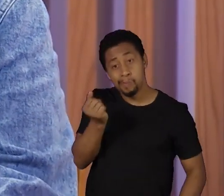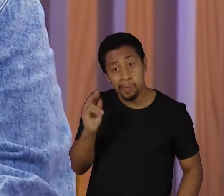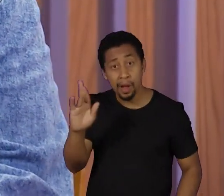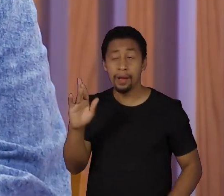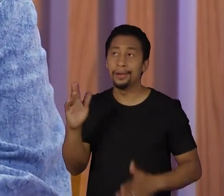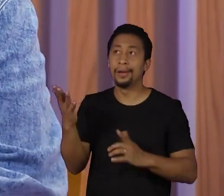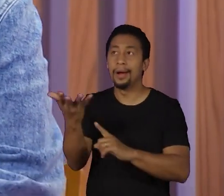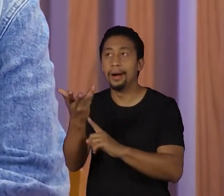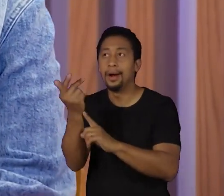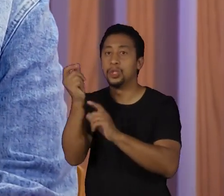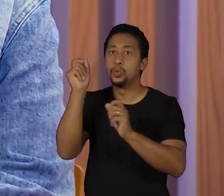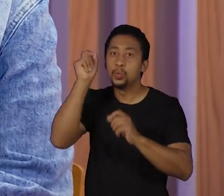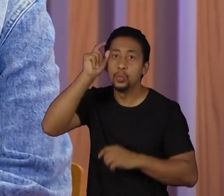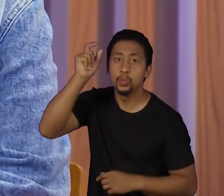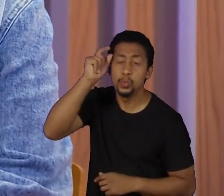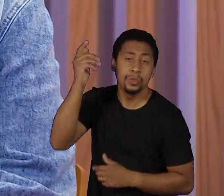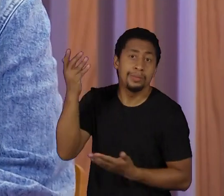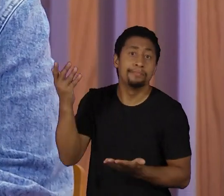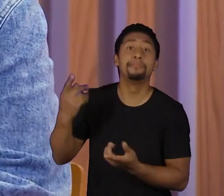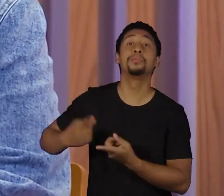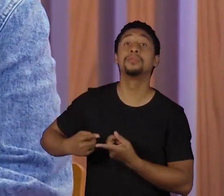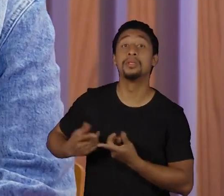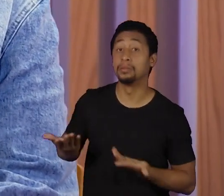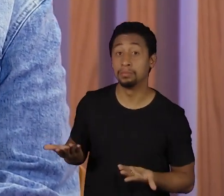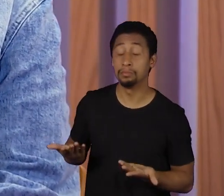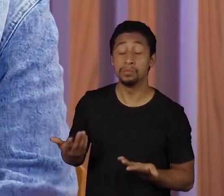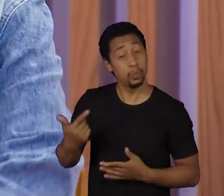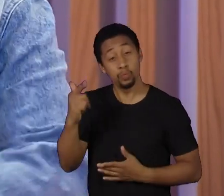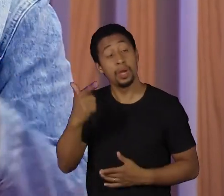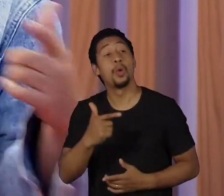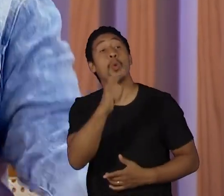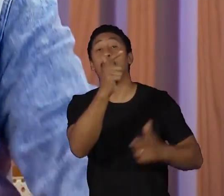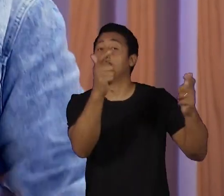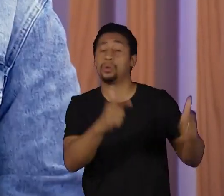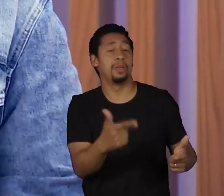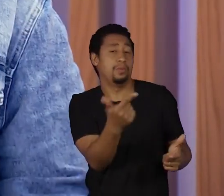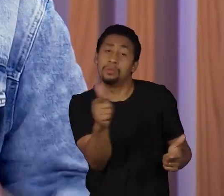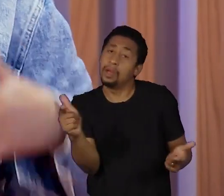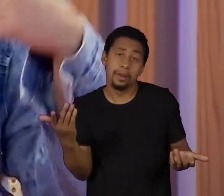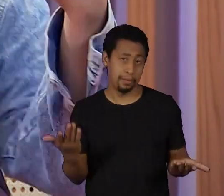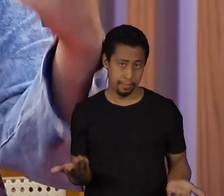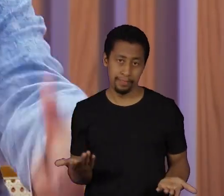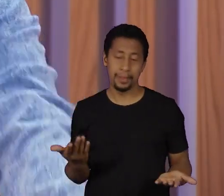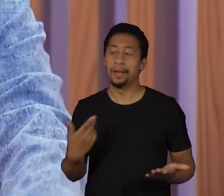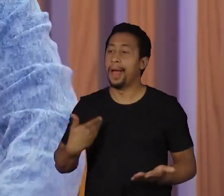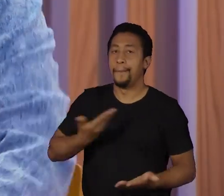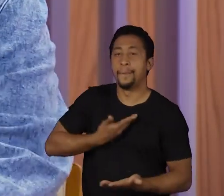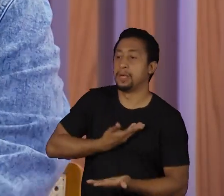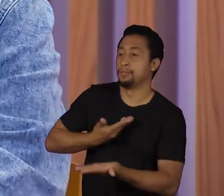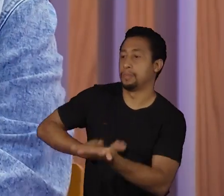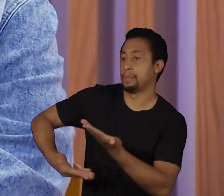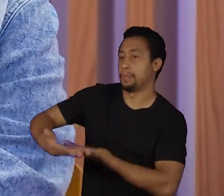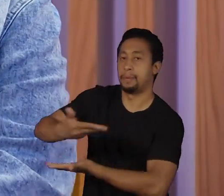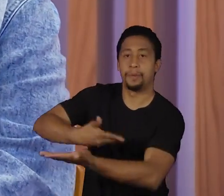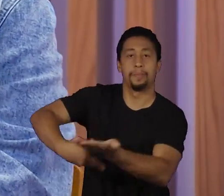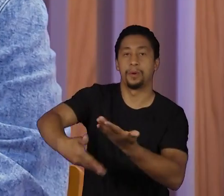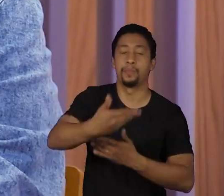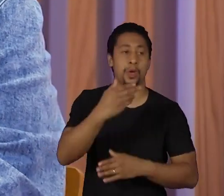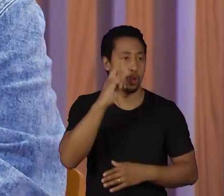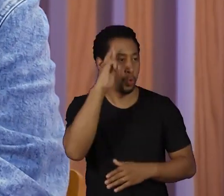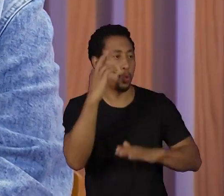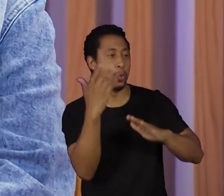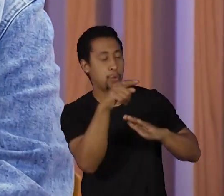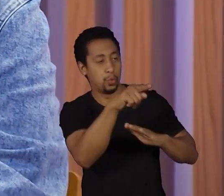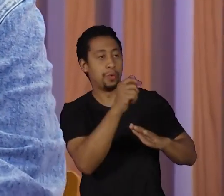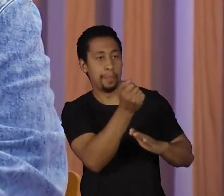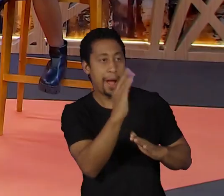não tem outro. Então, o produtor de cultura é parente do dono do bar, que é amigo do cara da rua de baixo, que pega a caixa